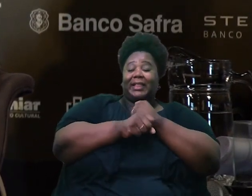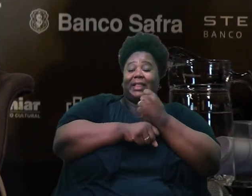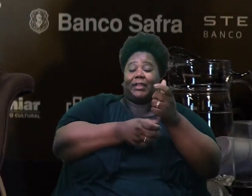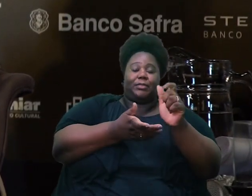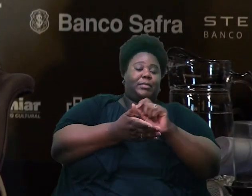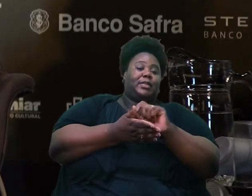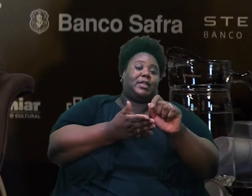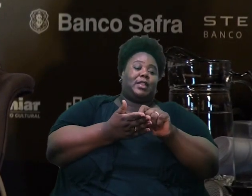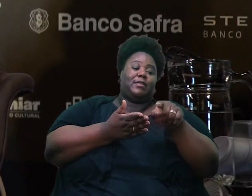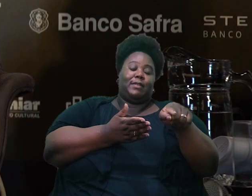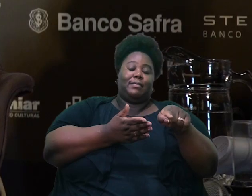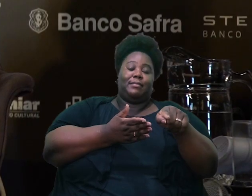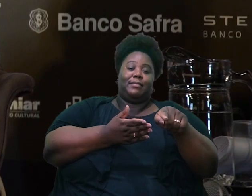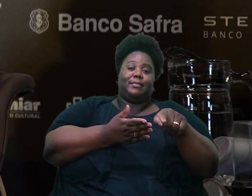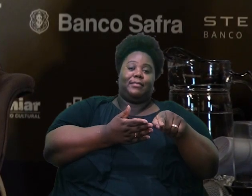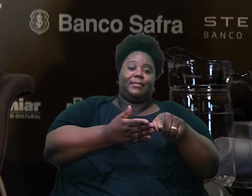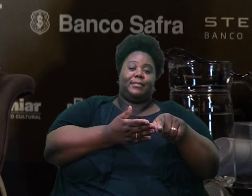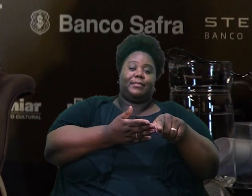Memória.